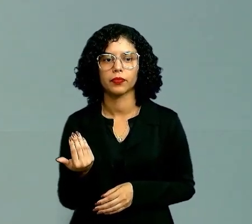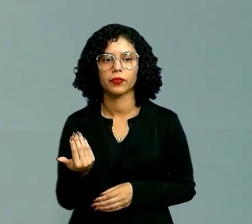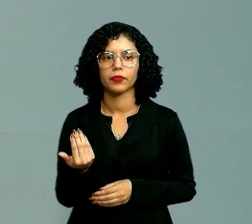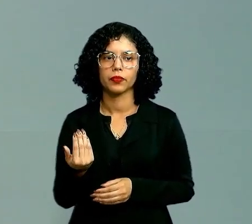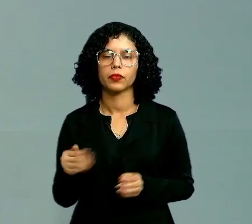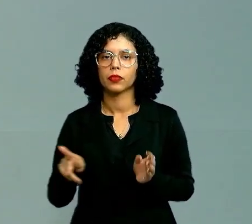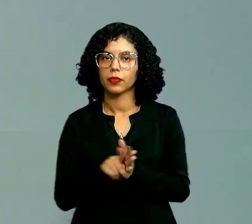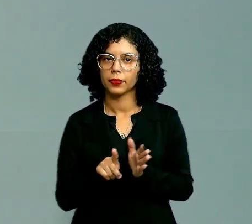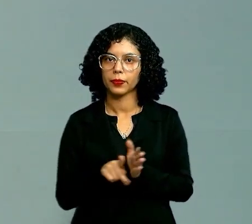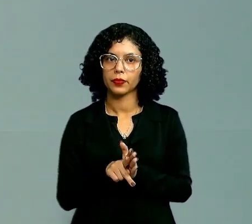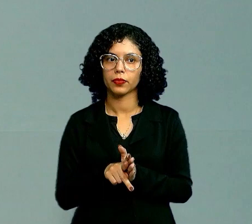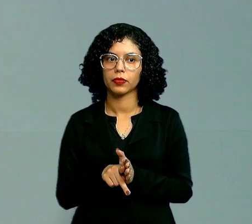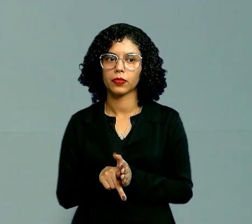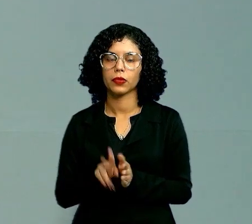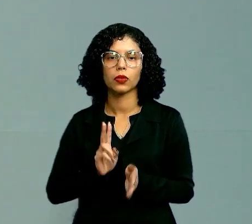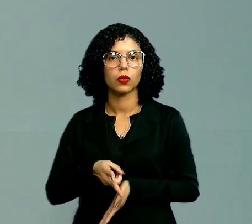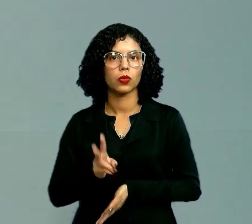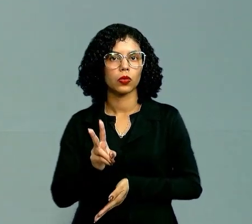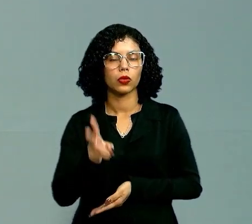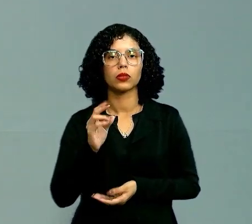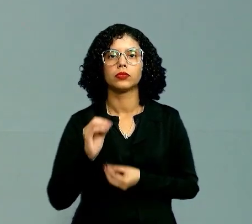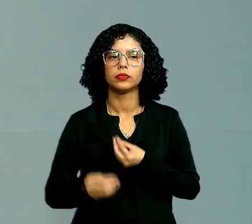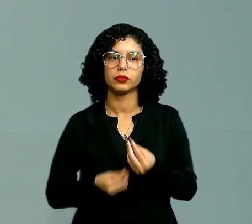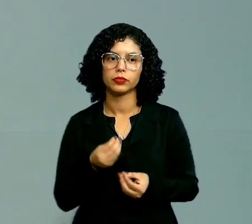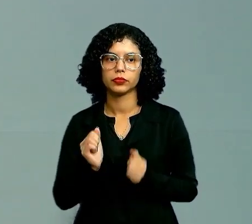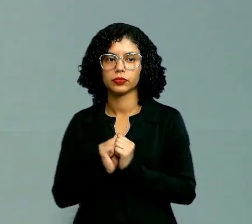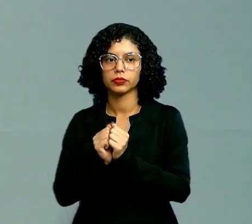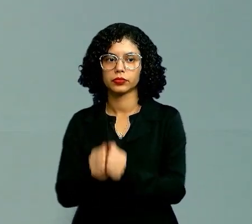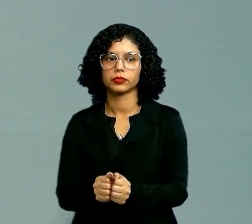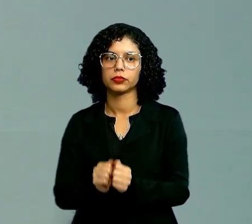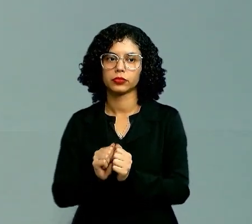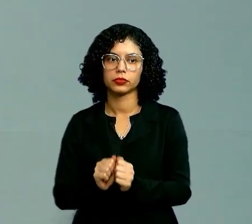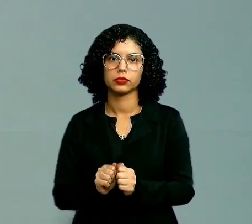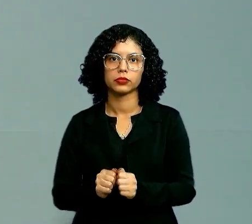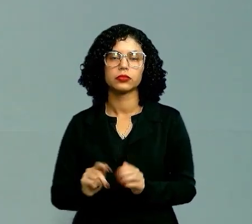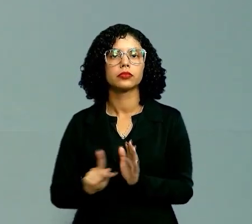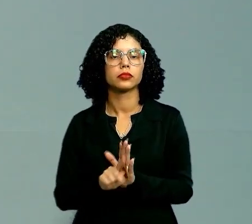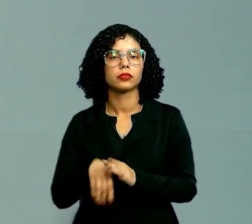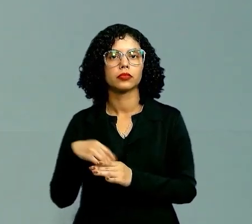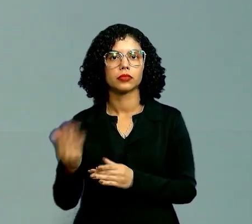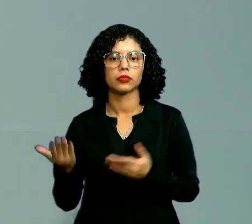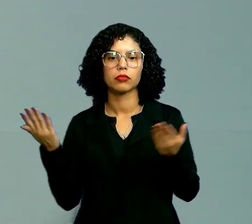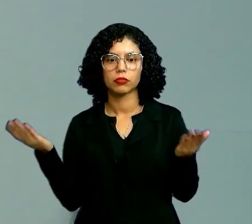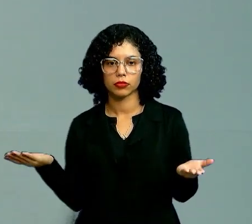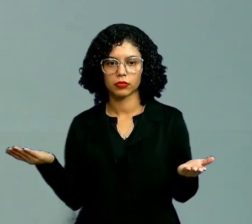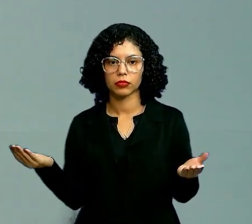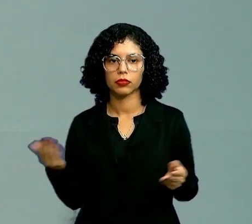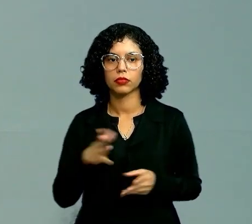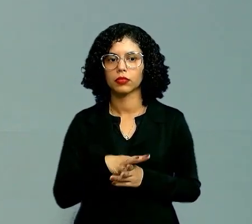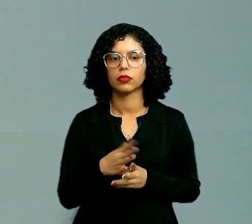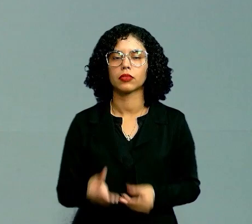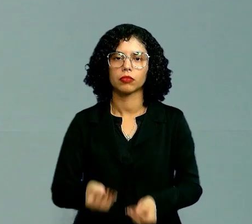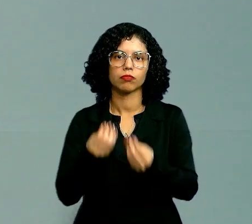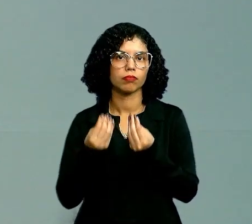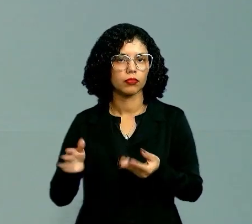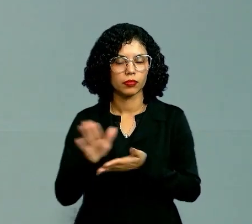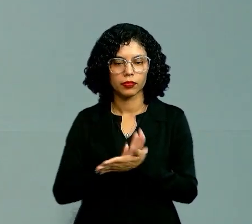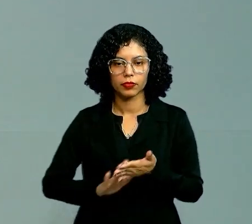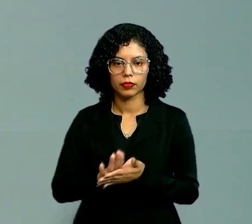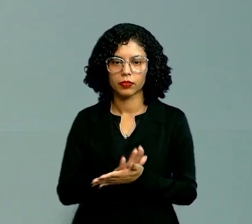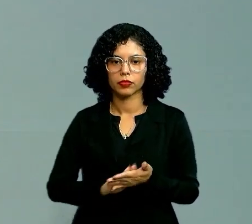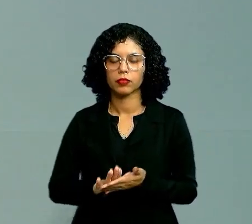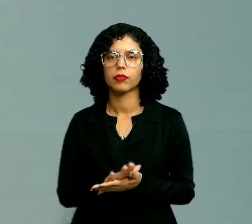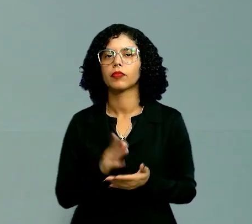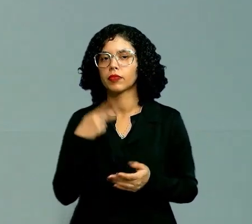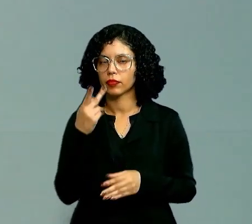enterro dele fosse seguido com ele com as mãos para fora do Caixão para mostrar que desse mundo não se leva nada e